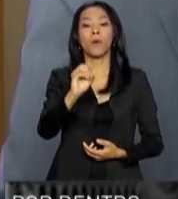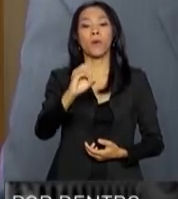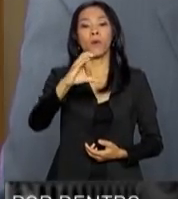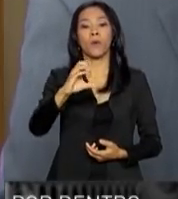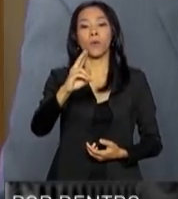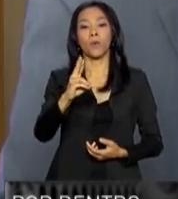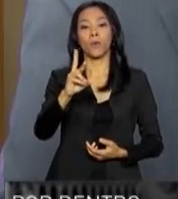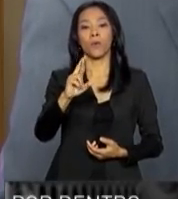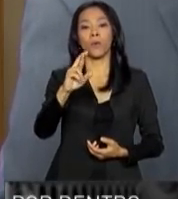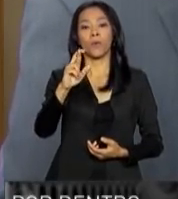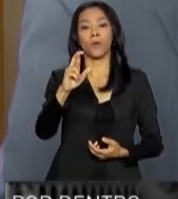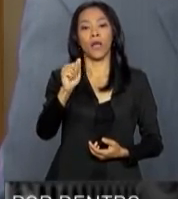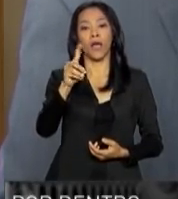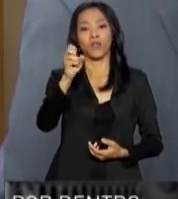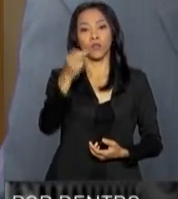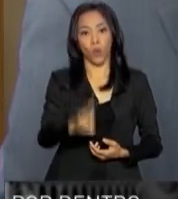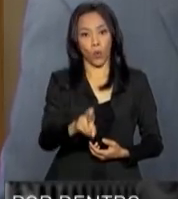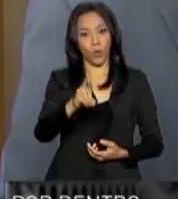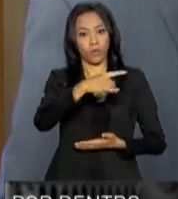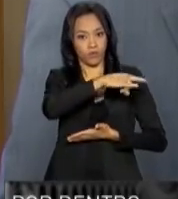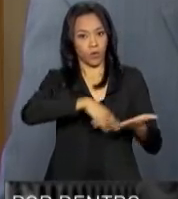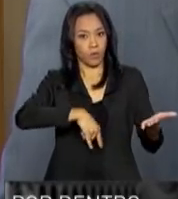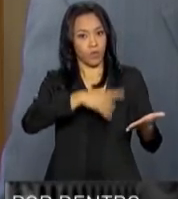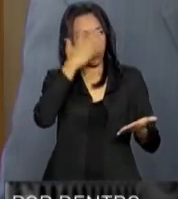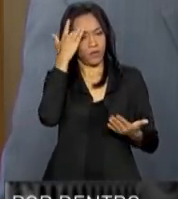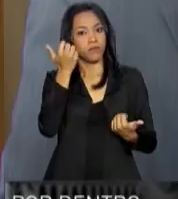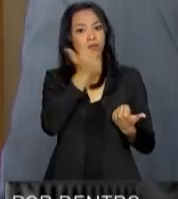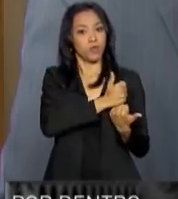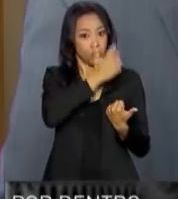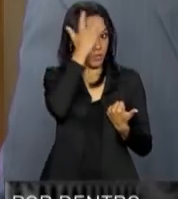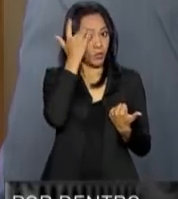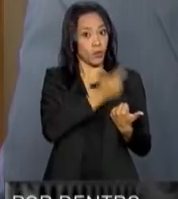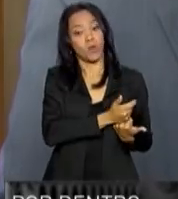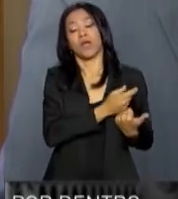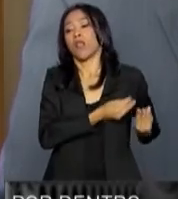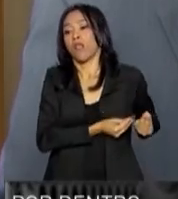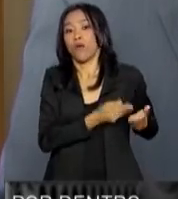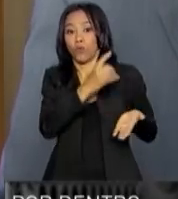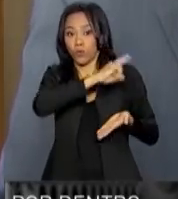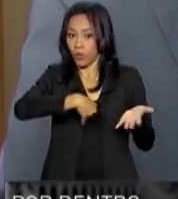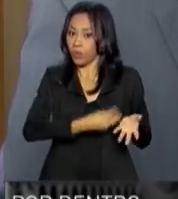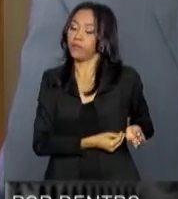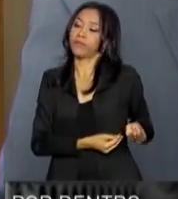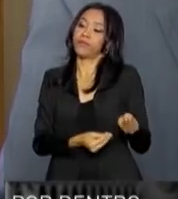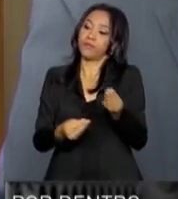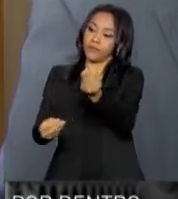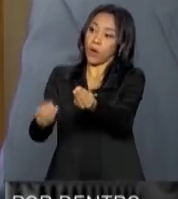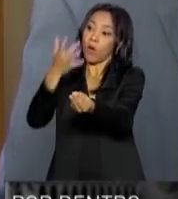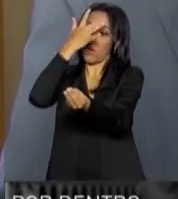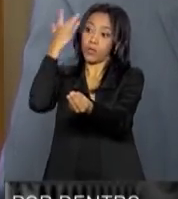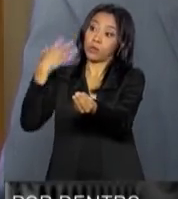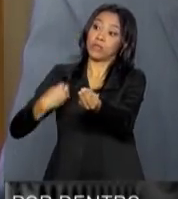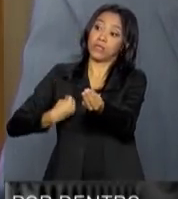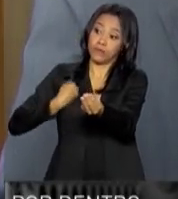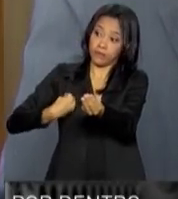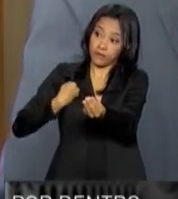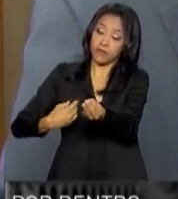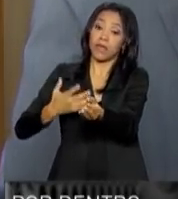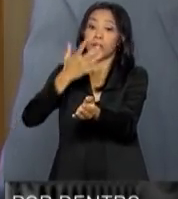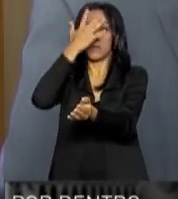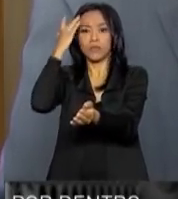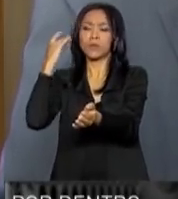do inss fazer o cadastramento sua programação por tempo para que a gente consiga verificar que existe essa impedimento nesse